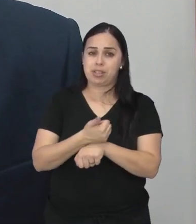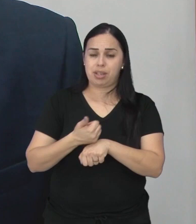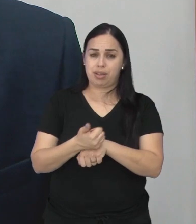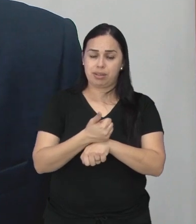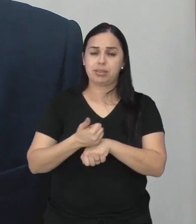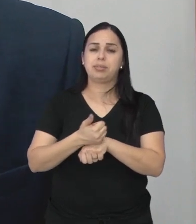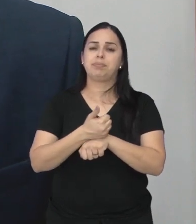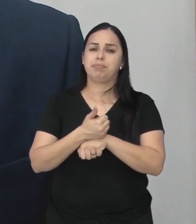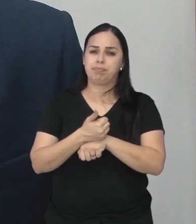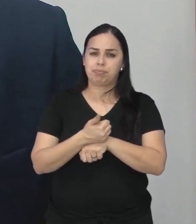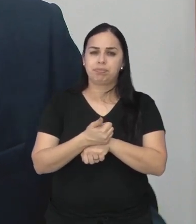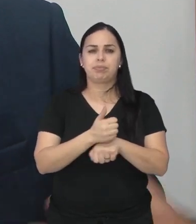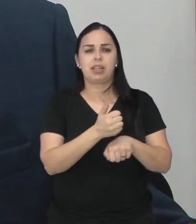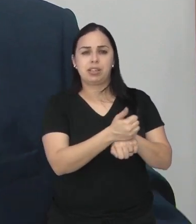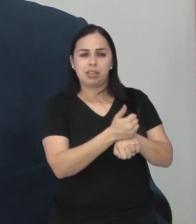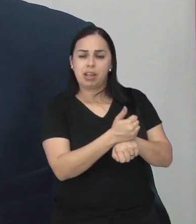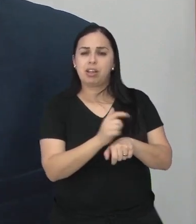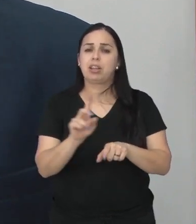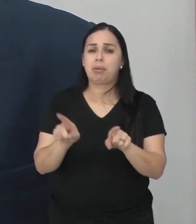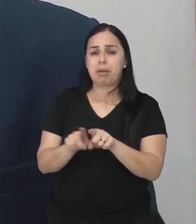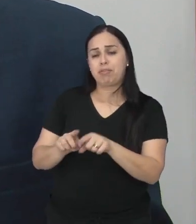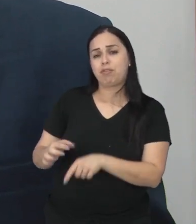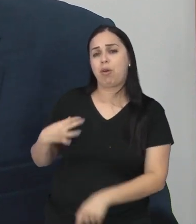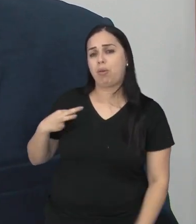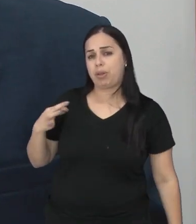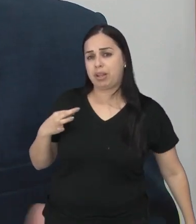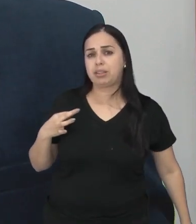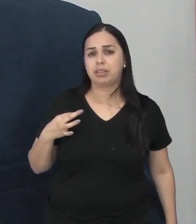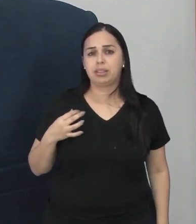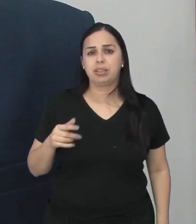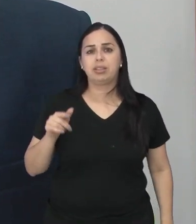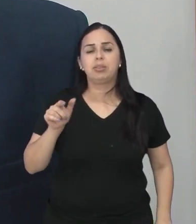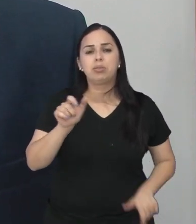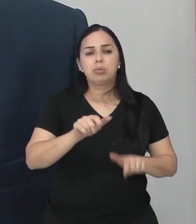dos síndicos profissionais, síndicos voluntários, tudo que